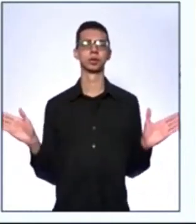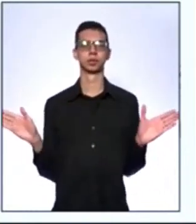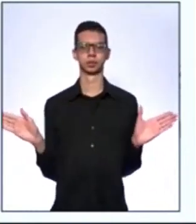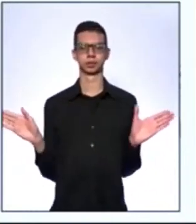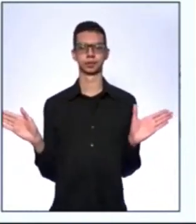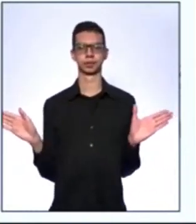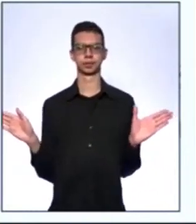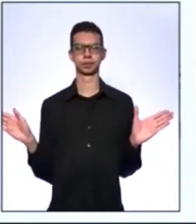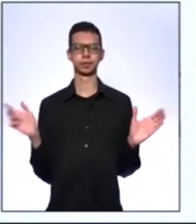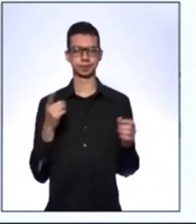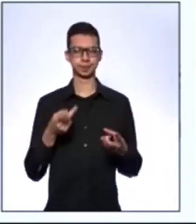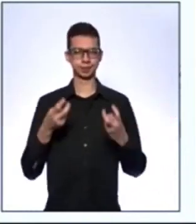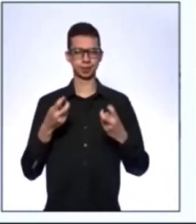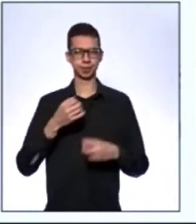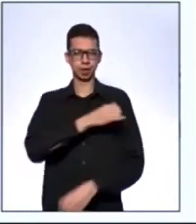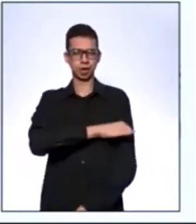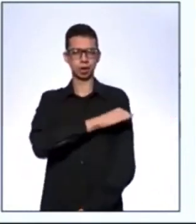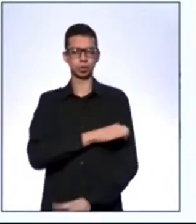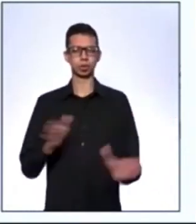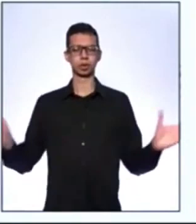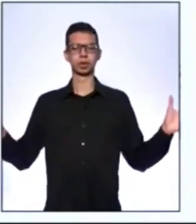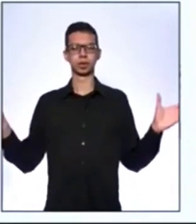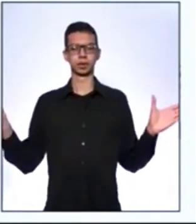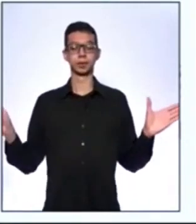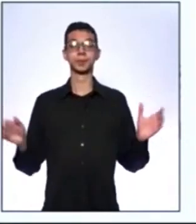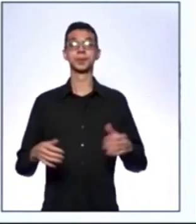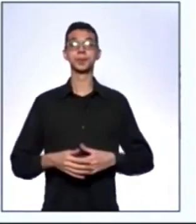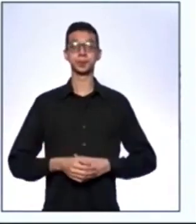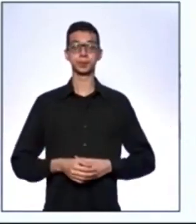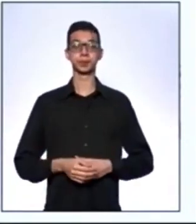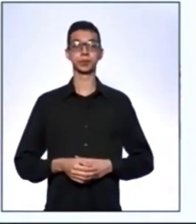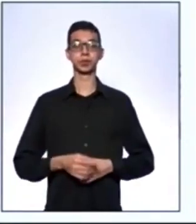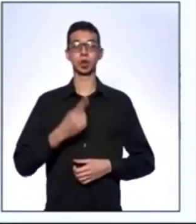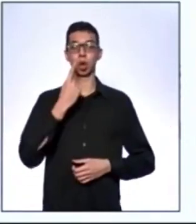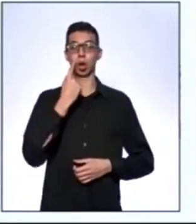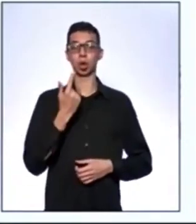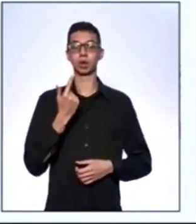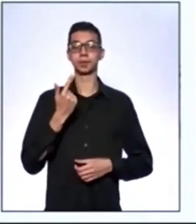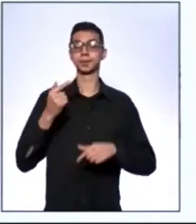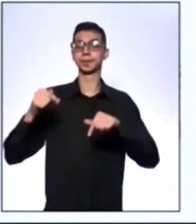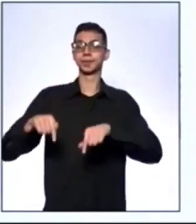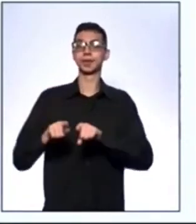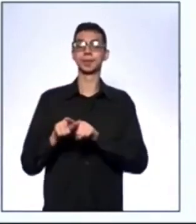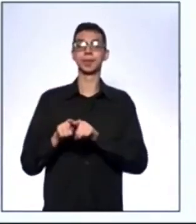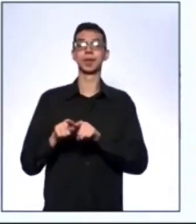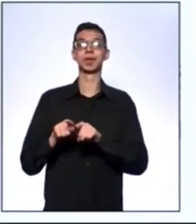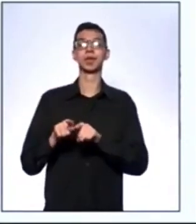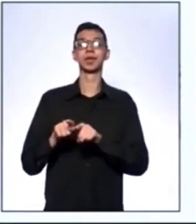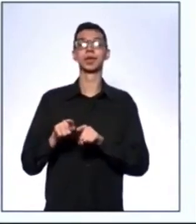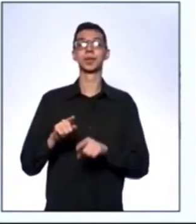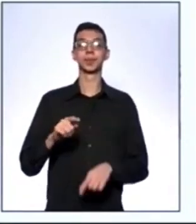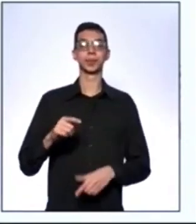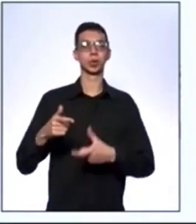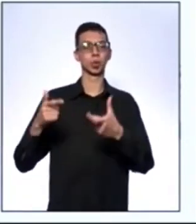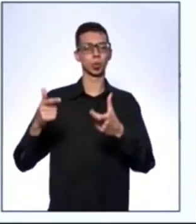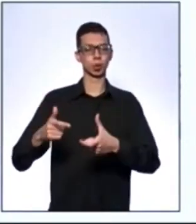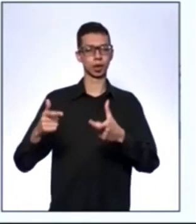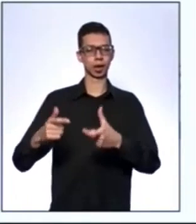Olha lá, ali embaixo, o Pelourinho na Bahia. O